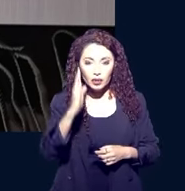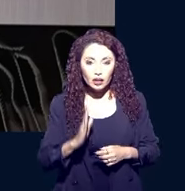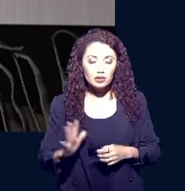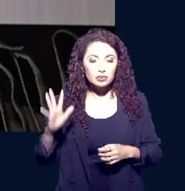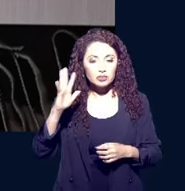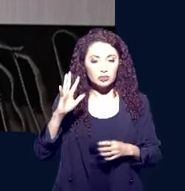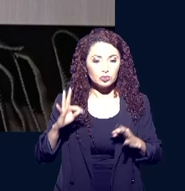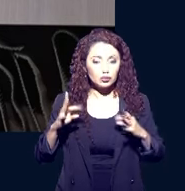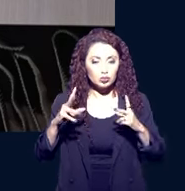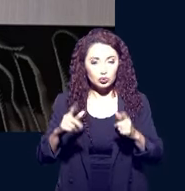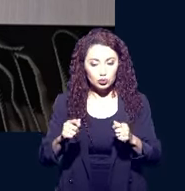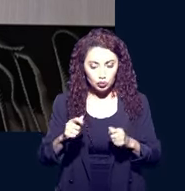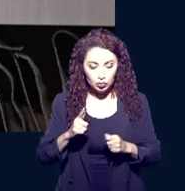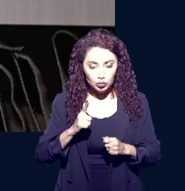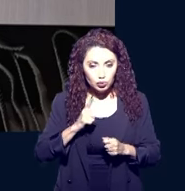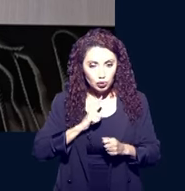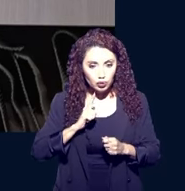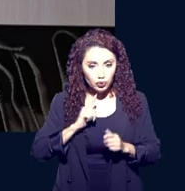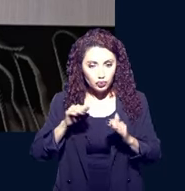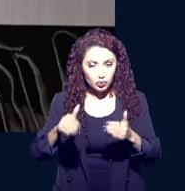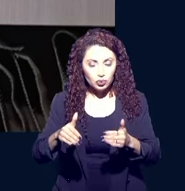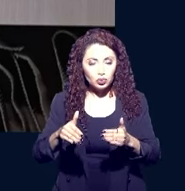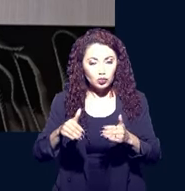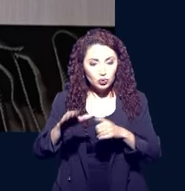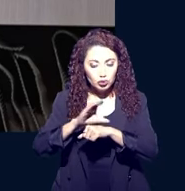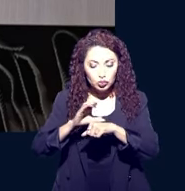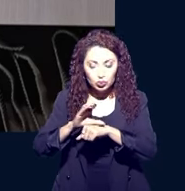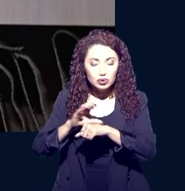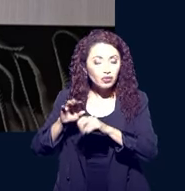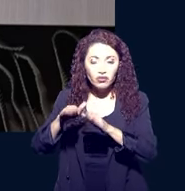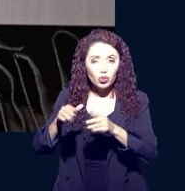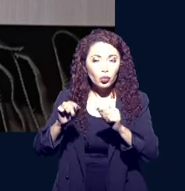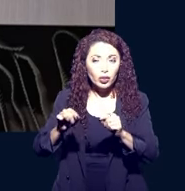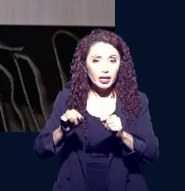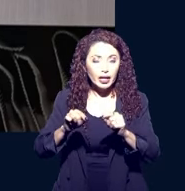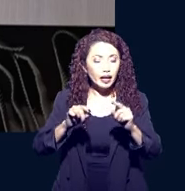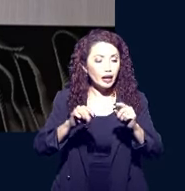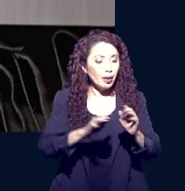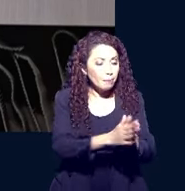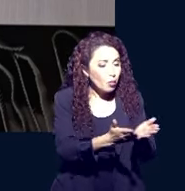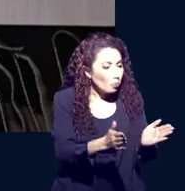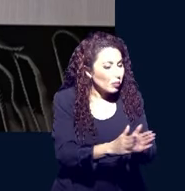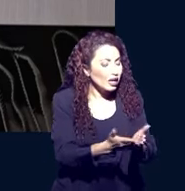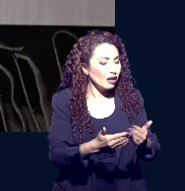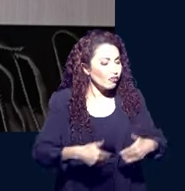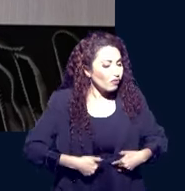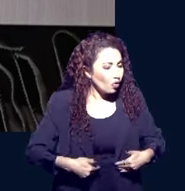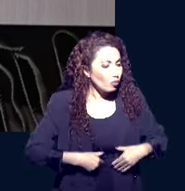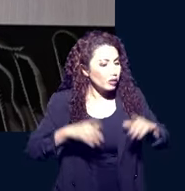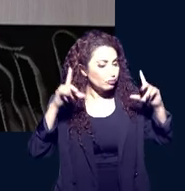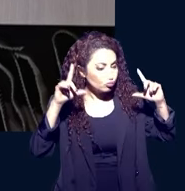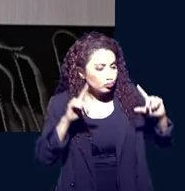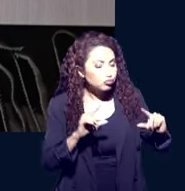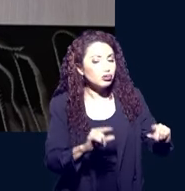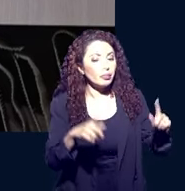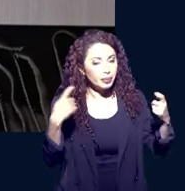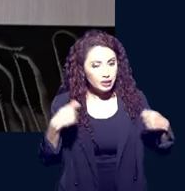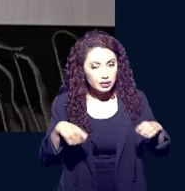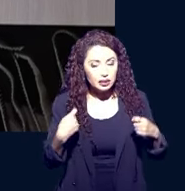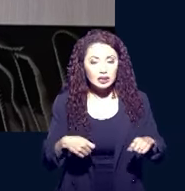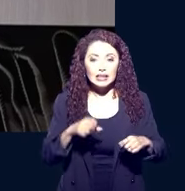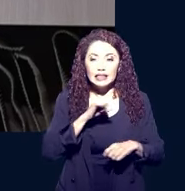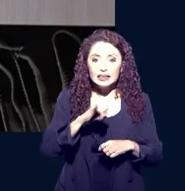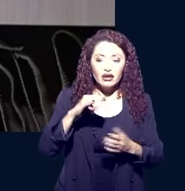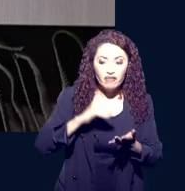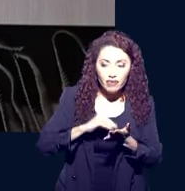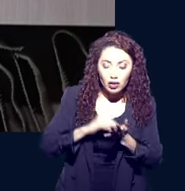um dispositivo da Constituição combate à pobreza se há 29 da população brasileira em segurança alimentar